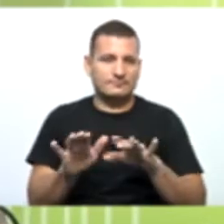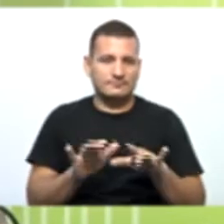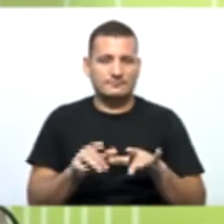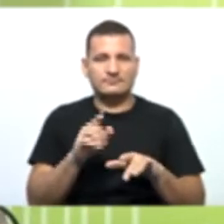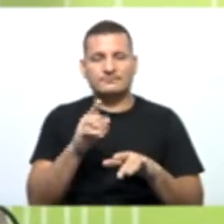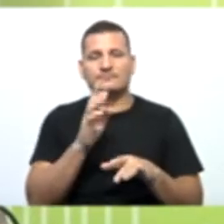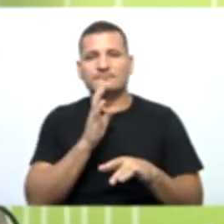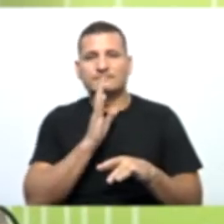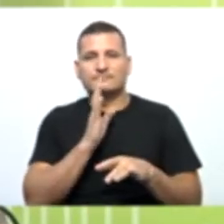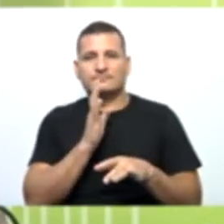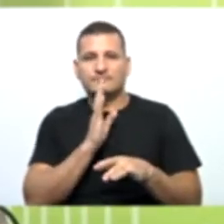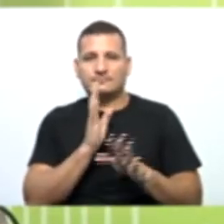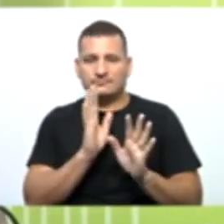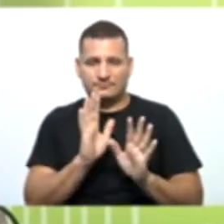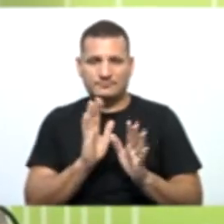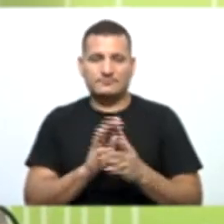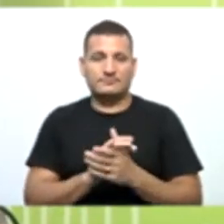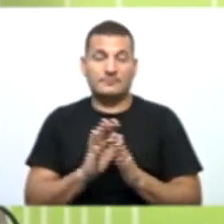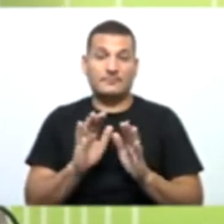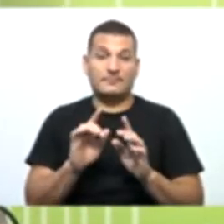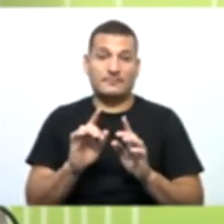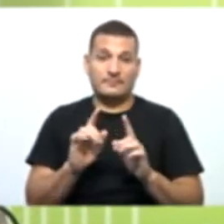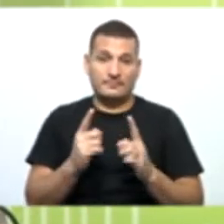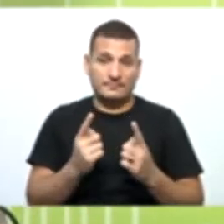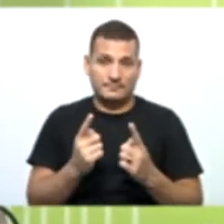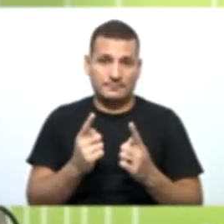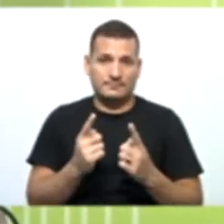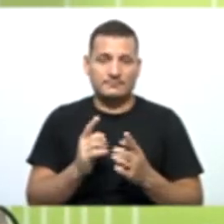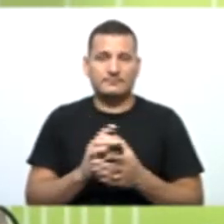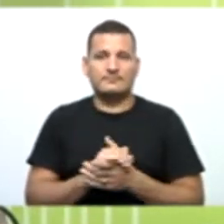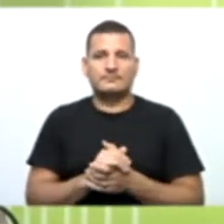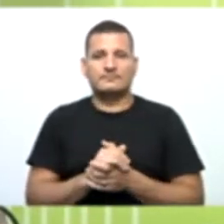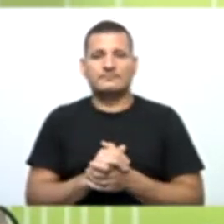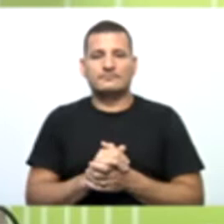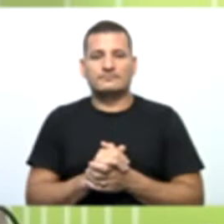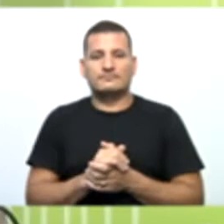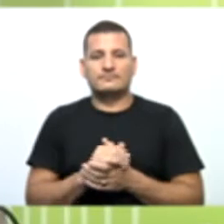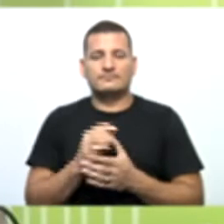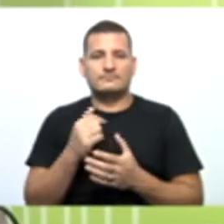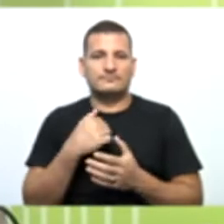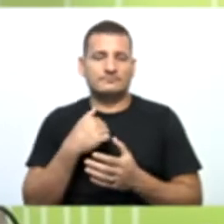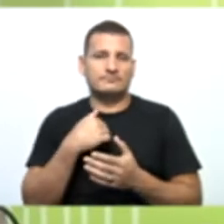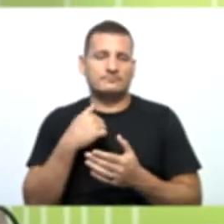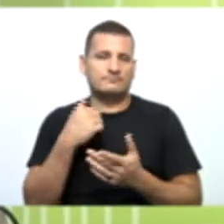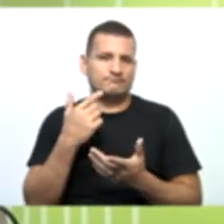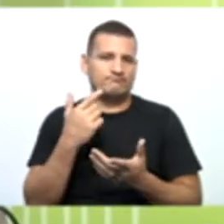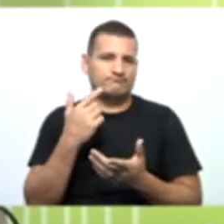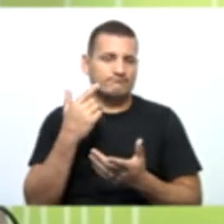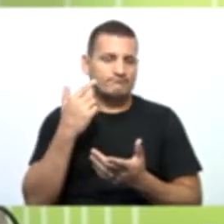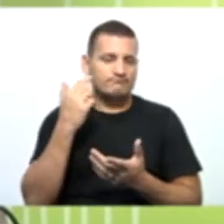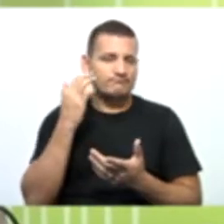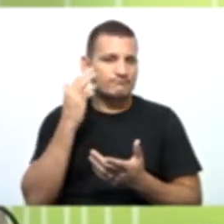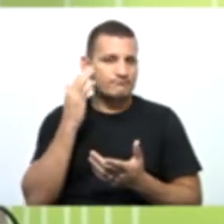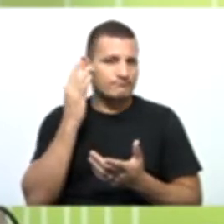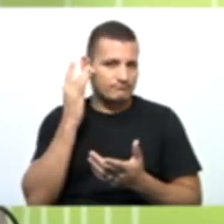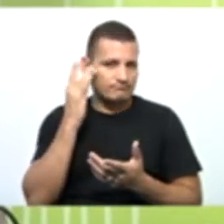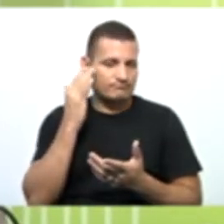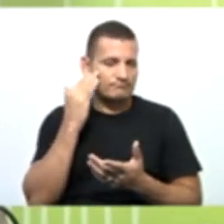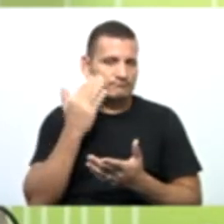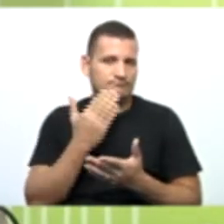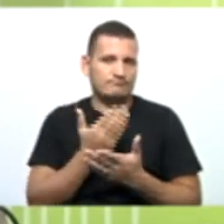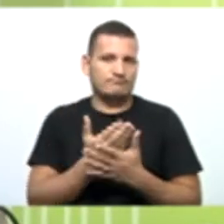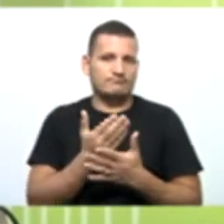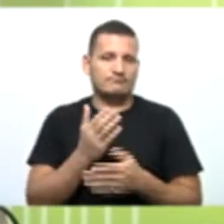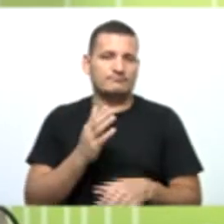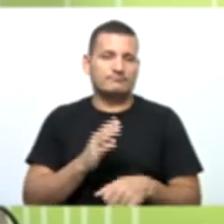acontecer. Porém, essa etapa, que eu acredito que é uma das mais importantes, né? Não deixando de